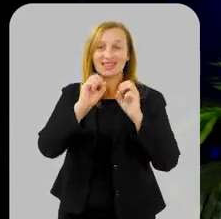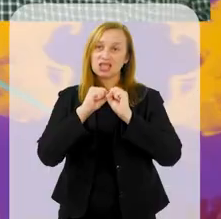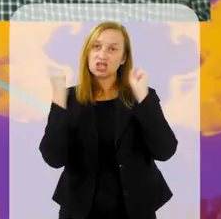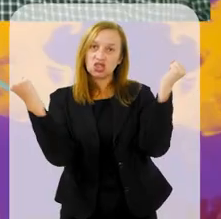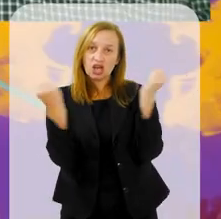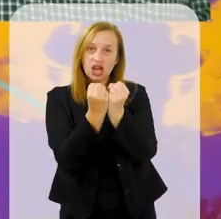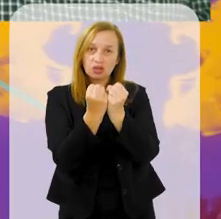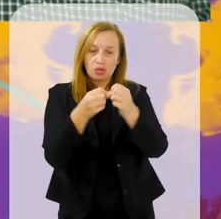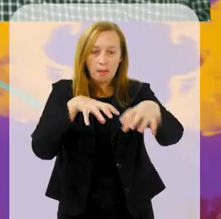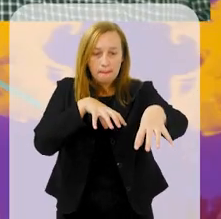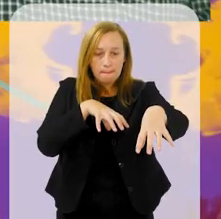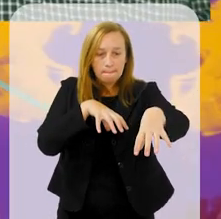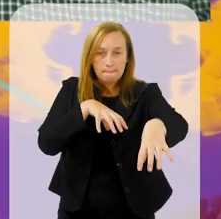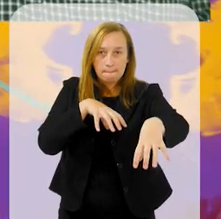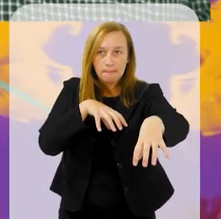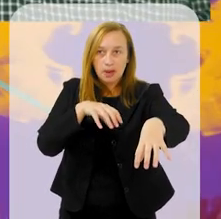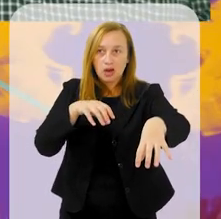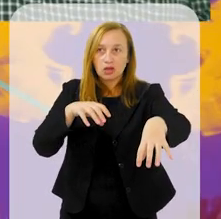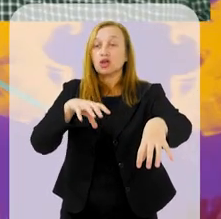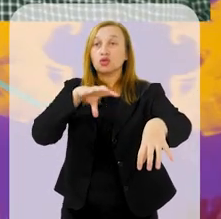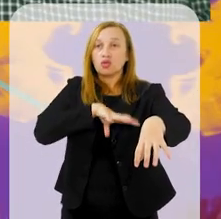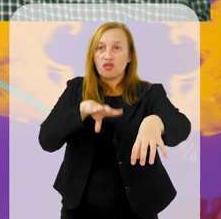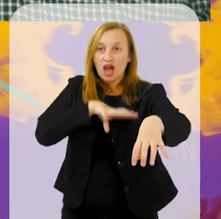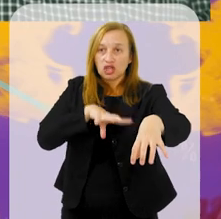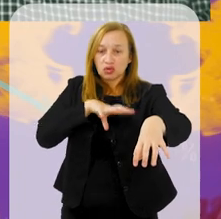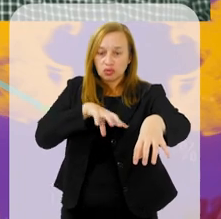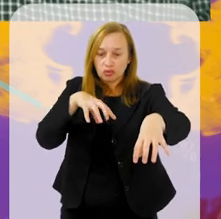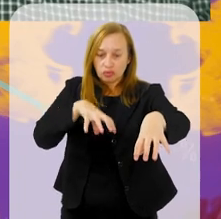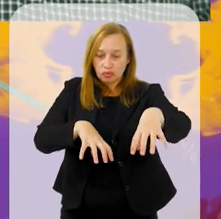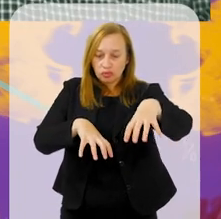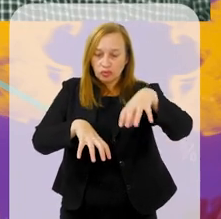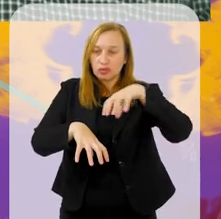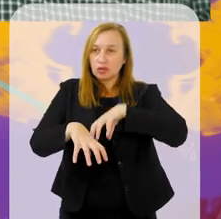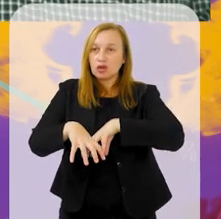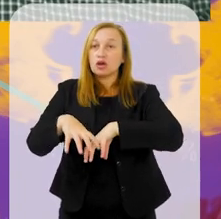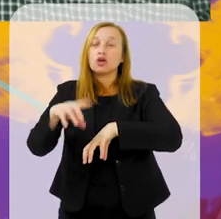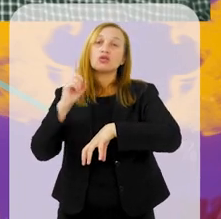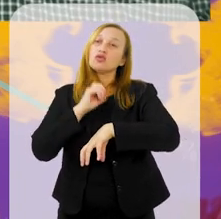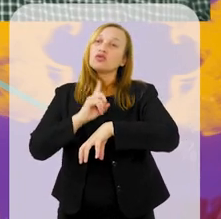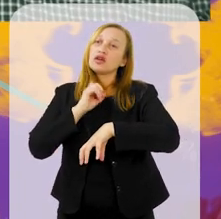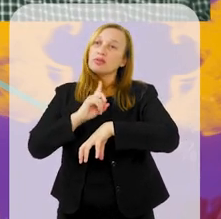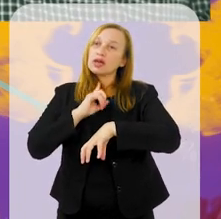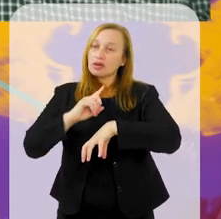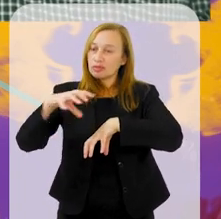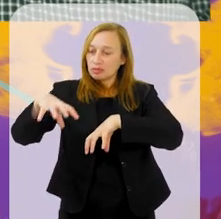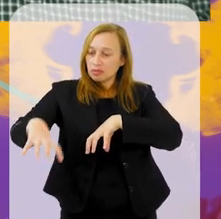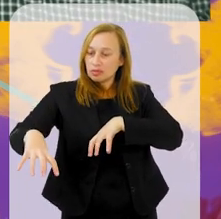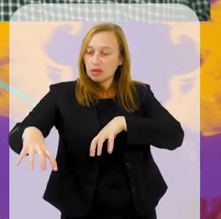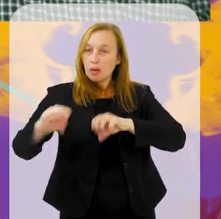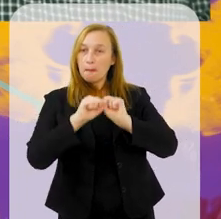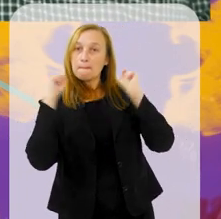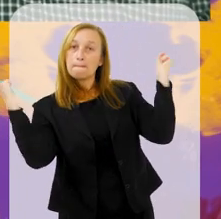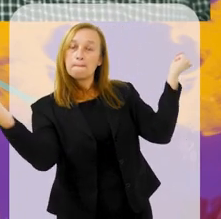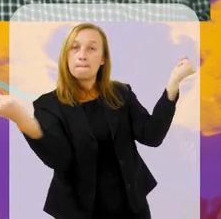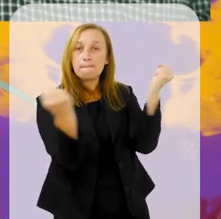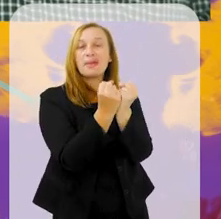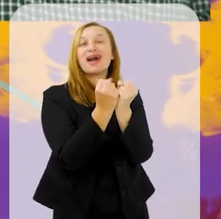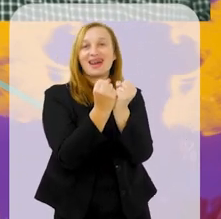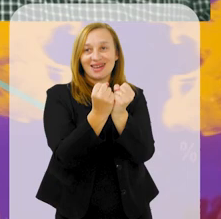né? Estádio do Vasco, estádio do Flamengo e o próprio estadual, que é o